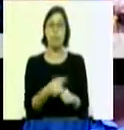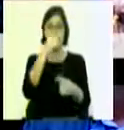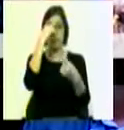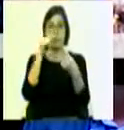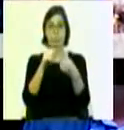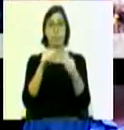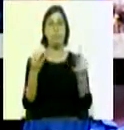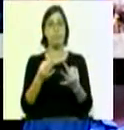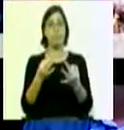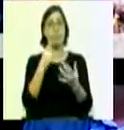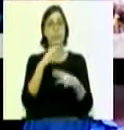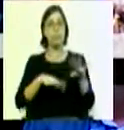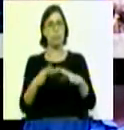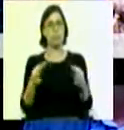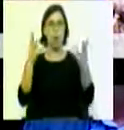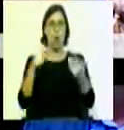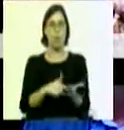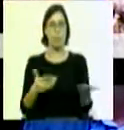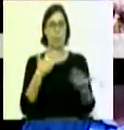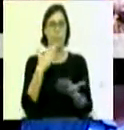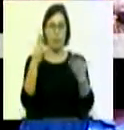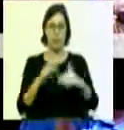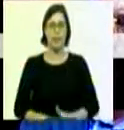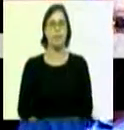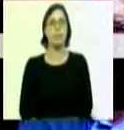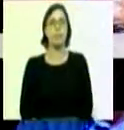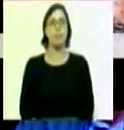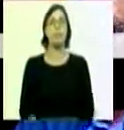no sentido de havermos concretizada neste orçamento. Muito obrigado. Muito obrigado.